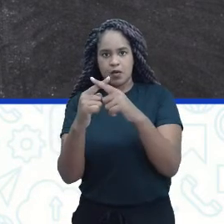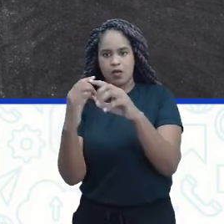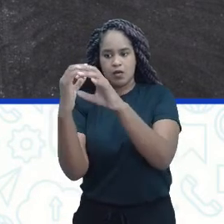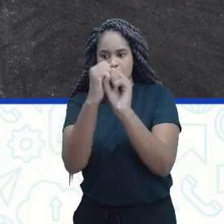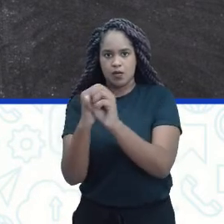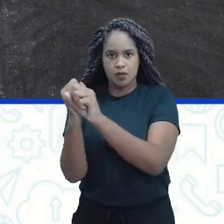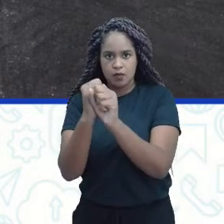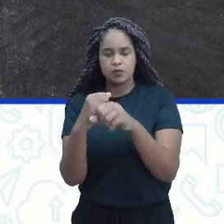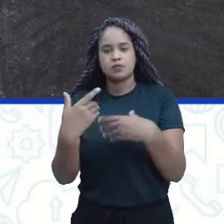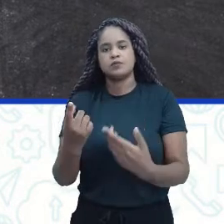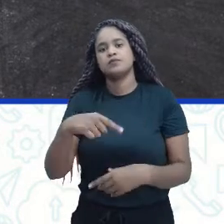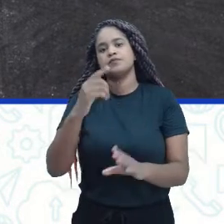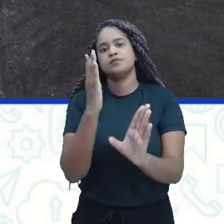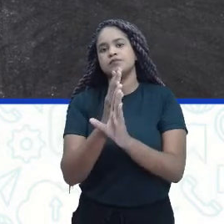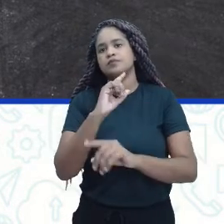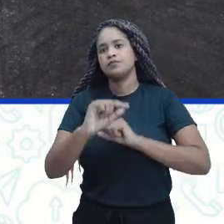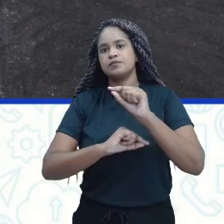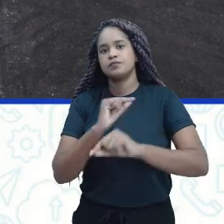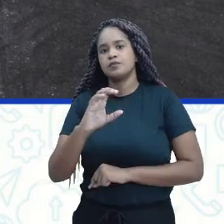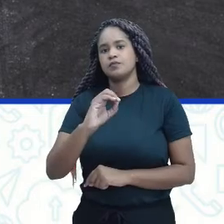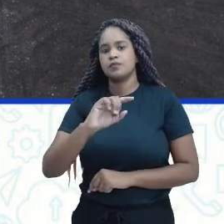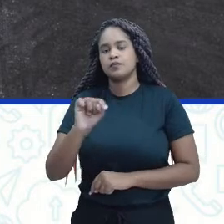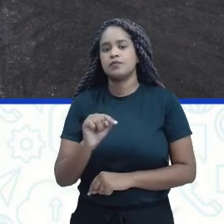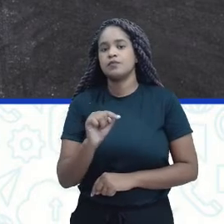valores, você vai encontrar como resposta